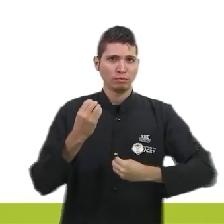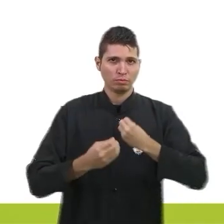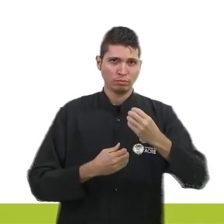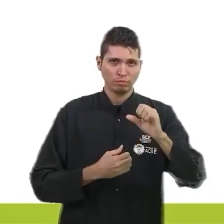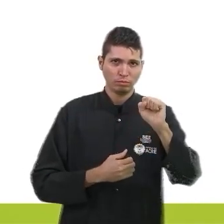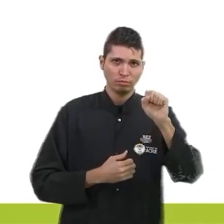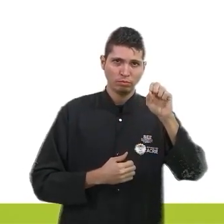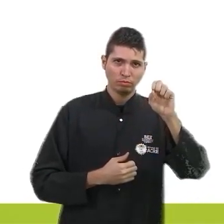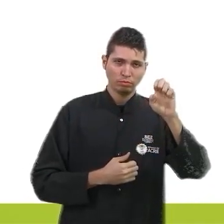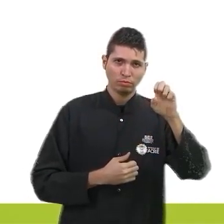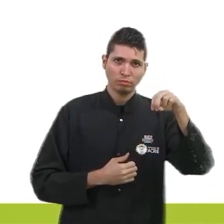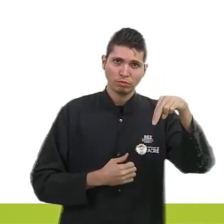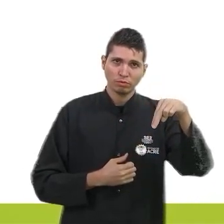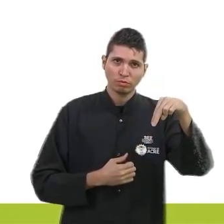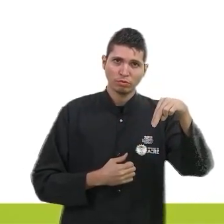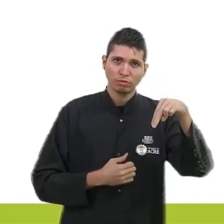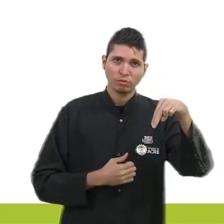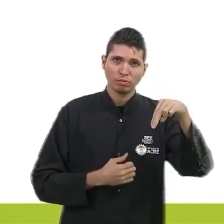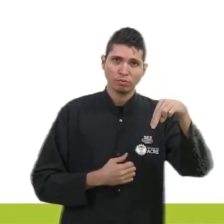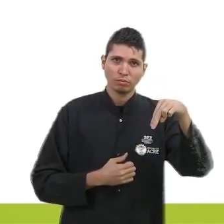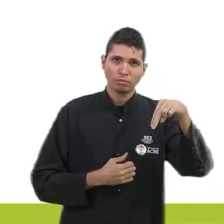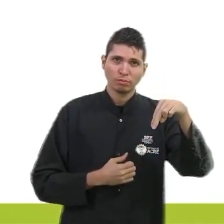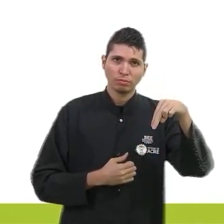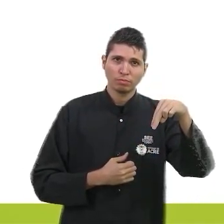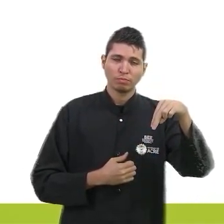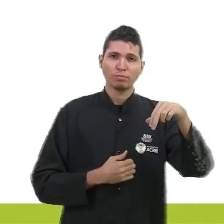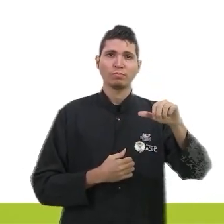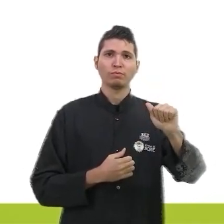um triângulo retângulo? Seno de alfa